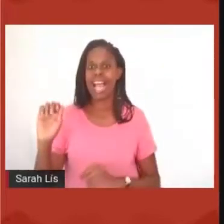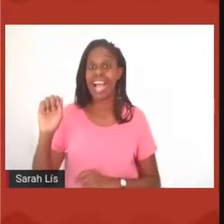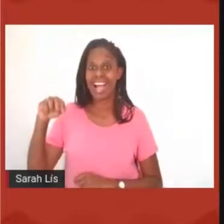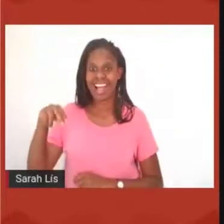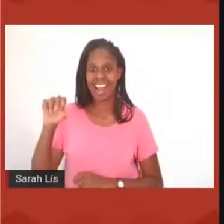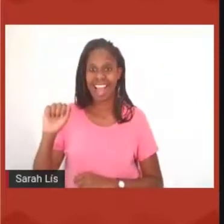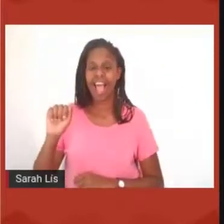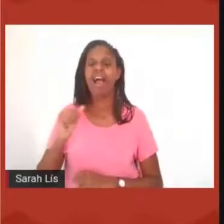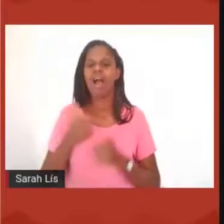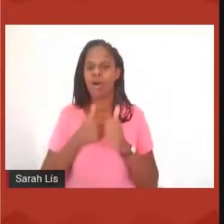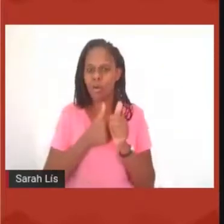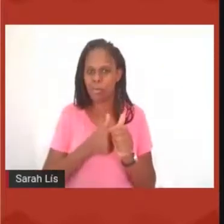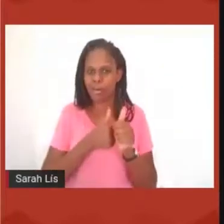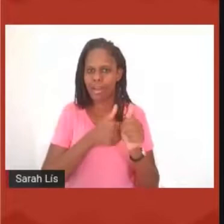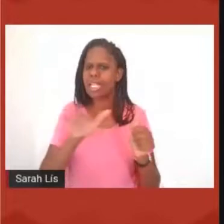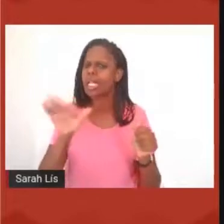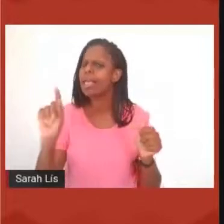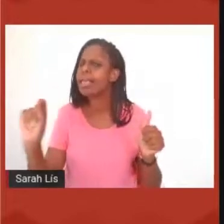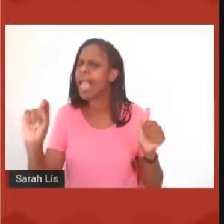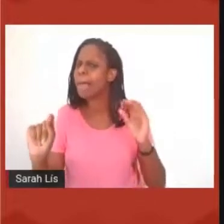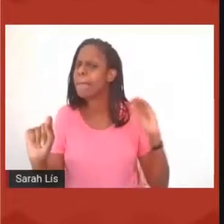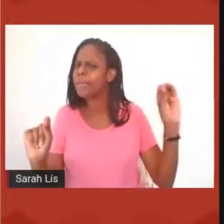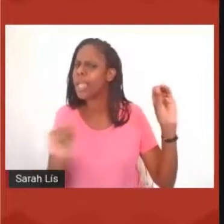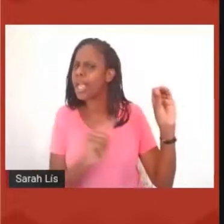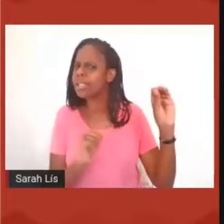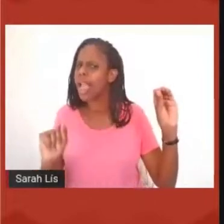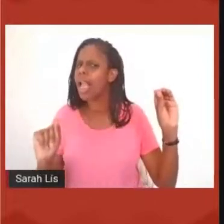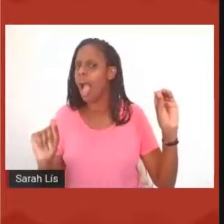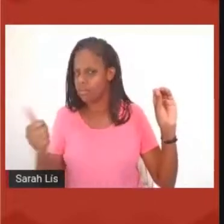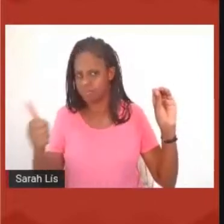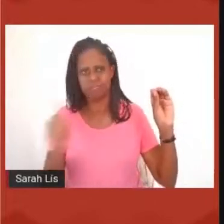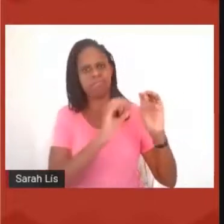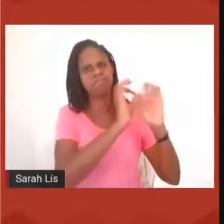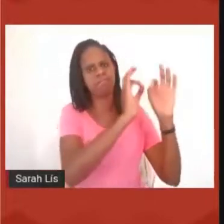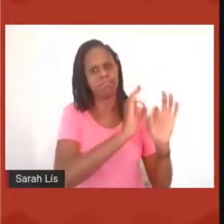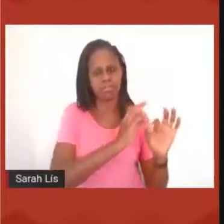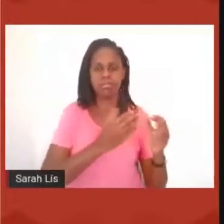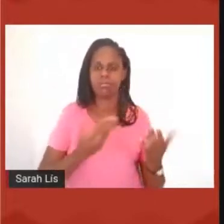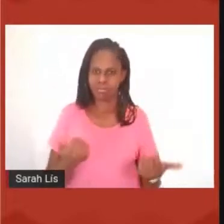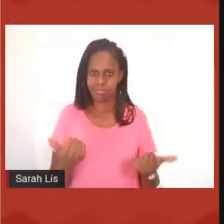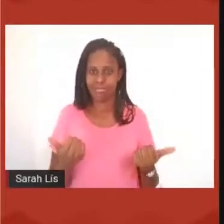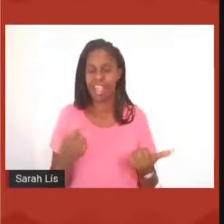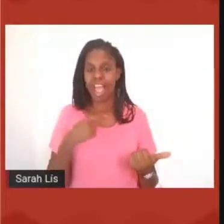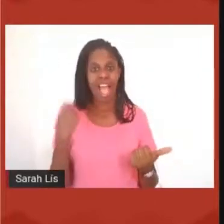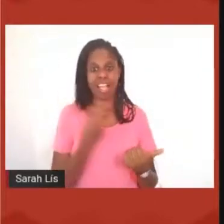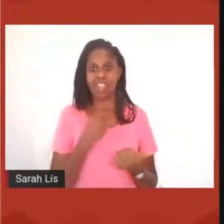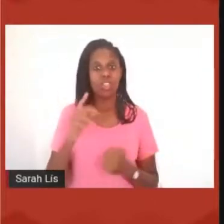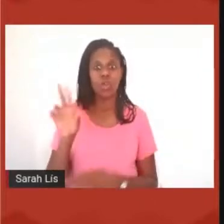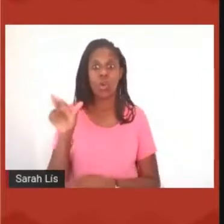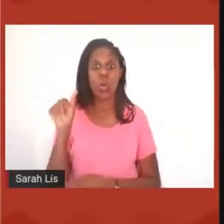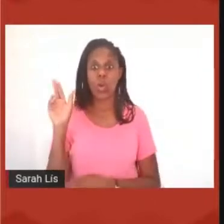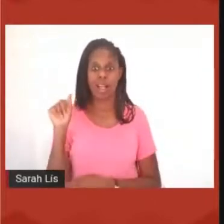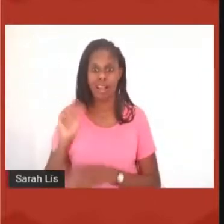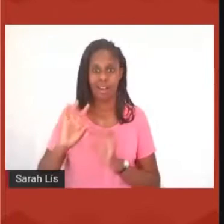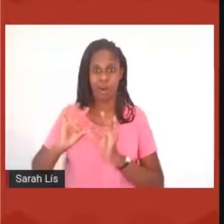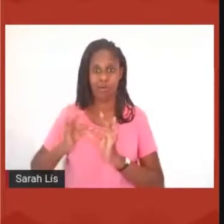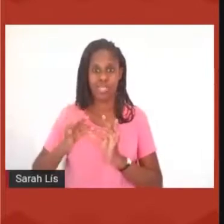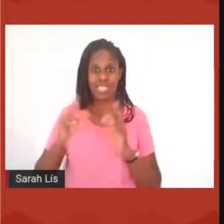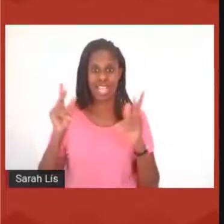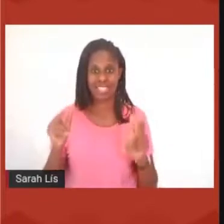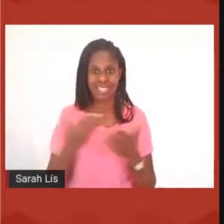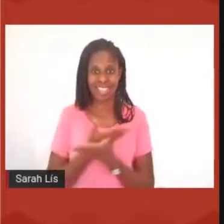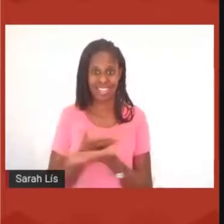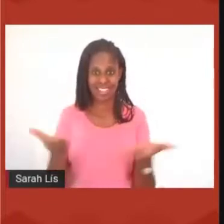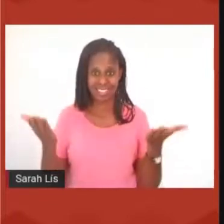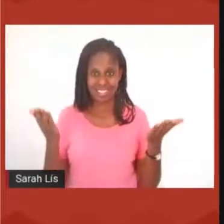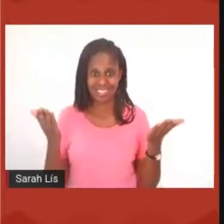alguma coisa assim. A gente nunca fez uma oficina desse jeito, com esse formato, porque o mundo não